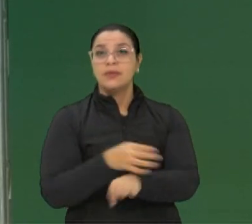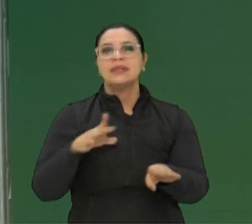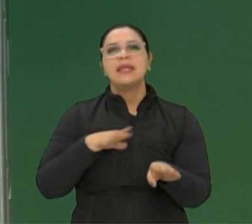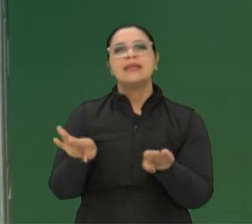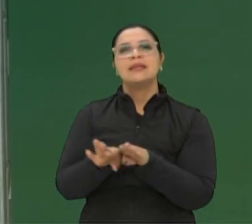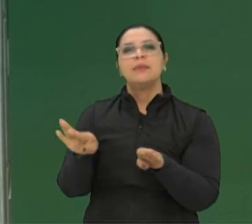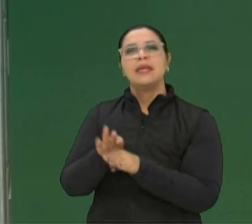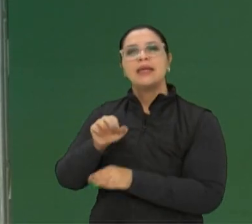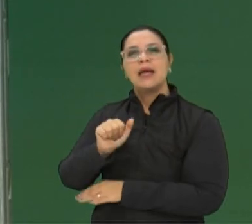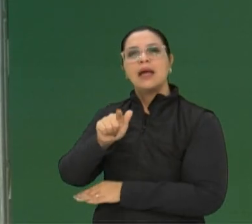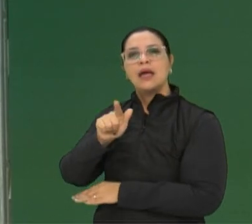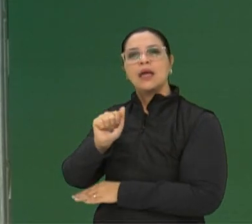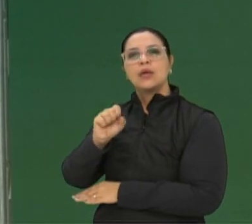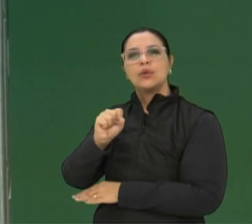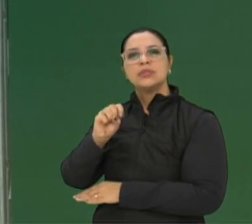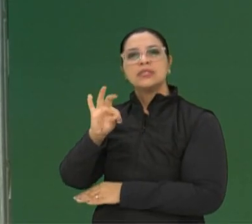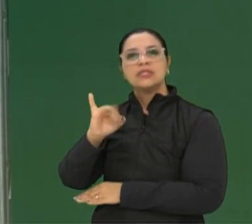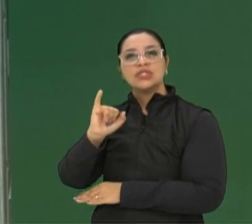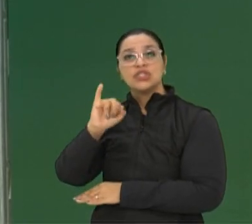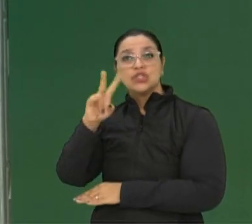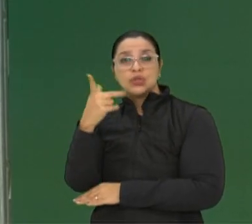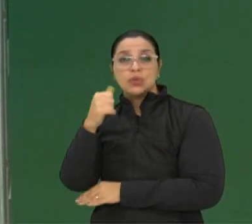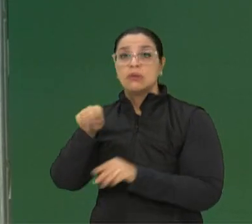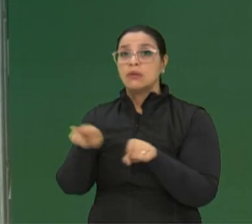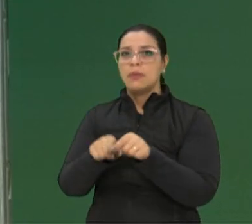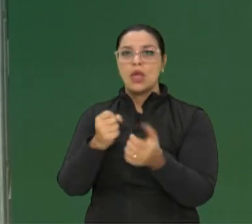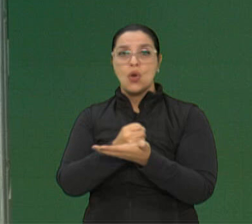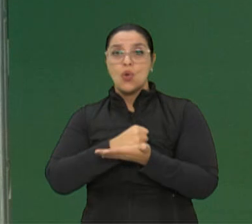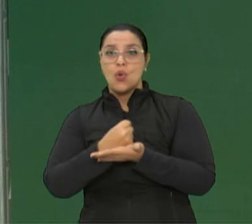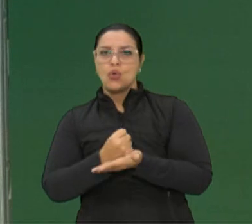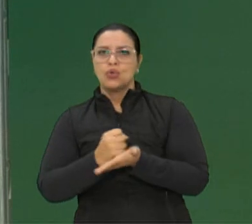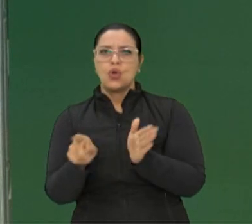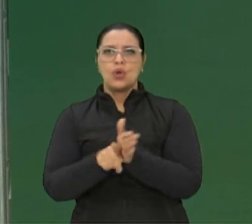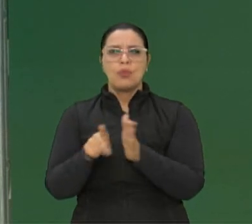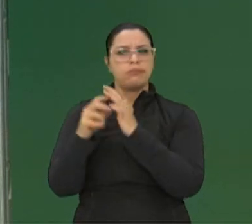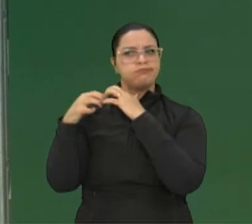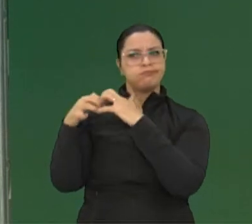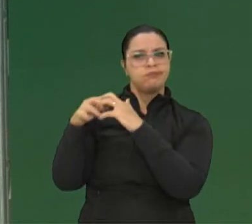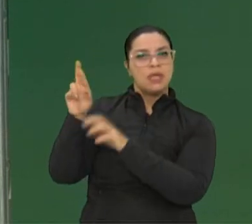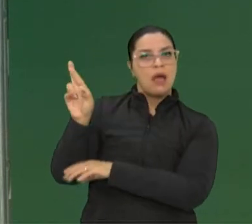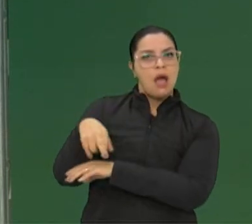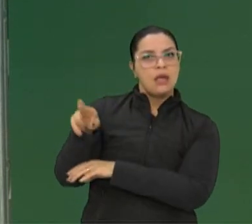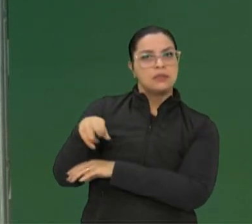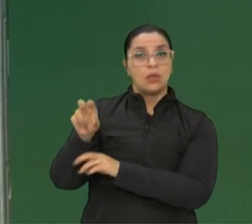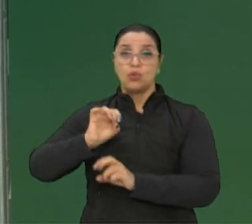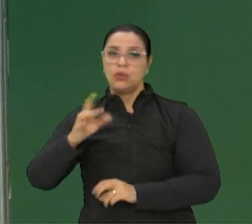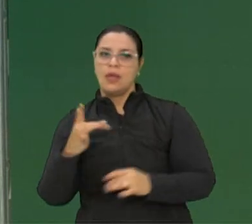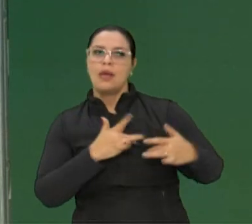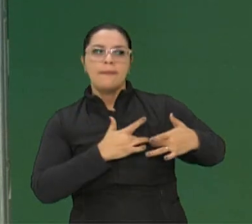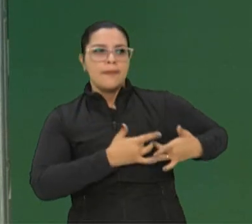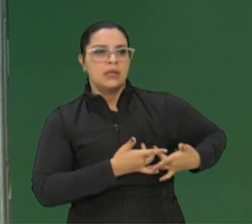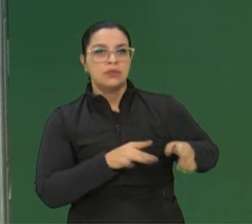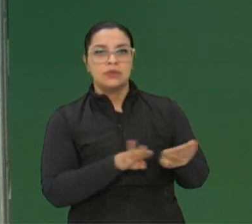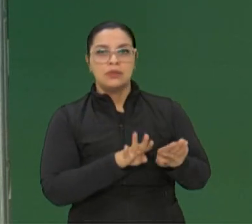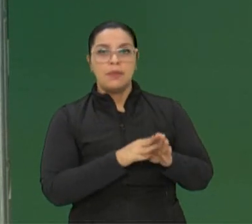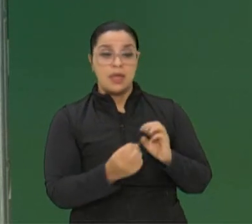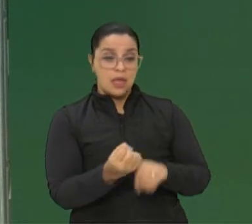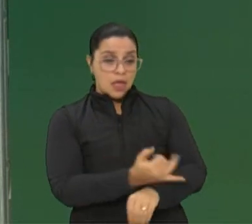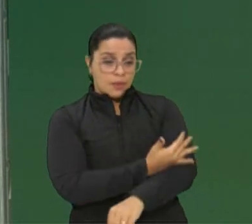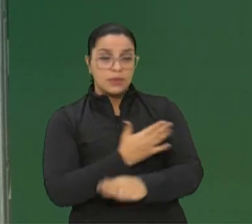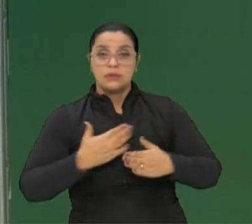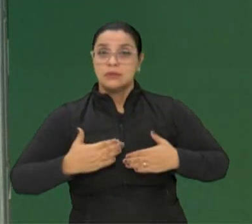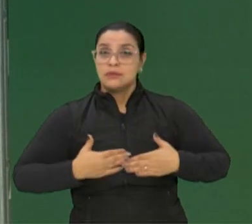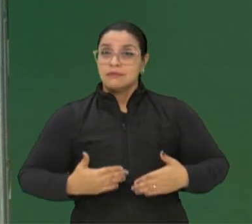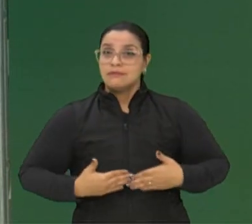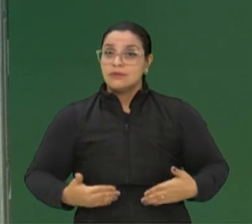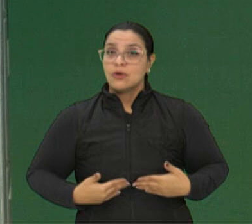no Aristóteles a mesma coisa, um controle racional sobre as paixões e as emoções do corpo, tá?